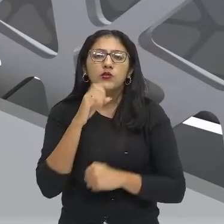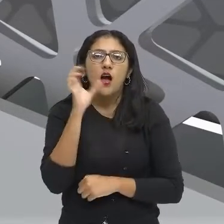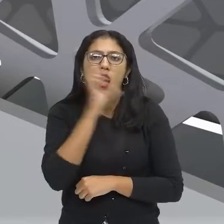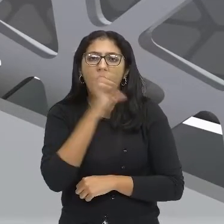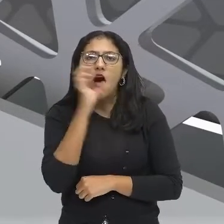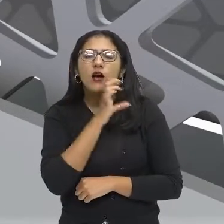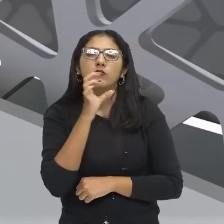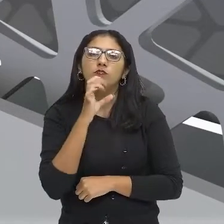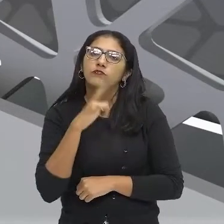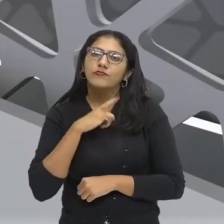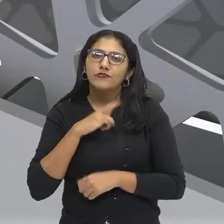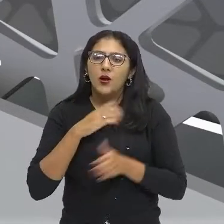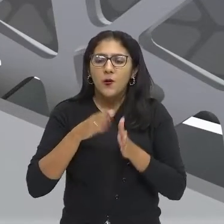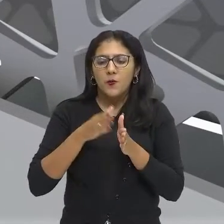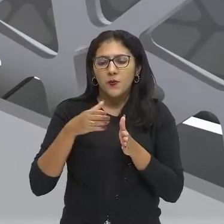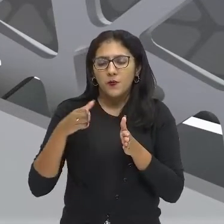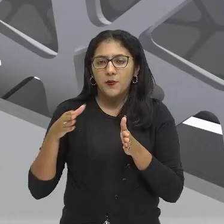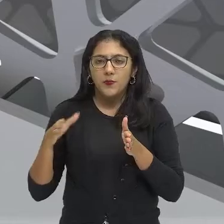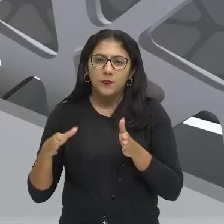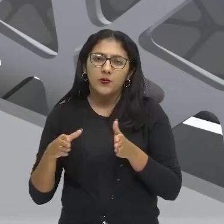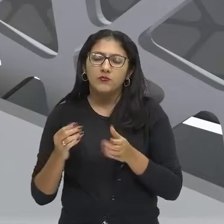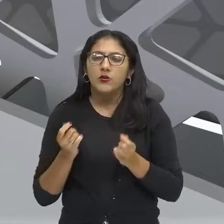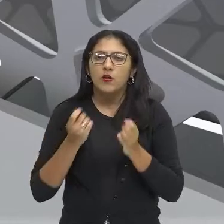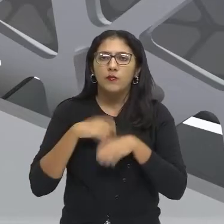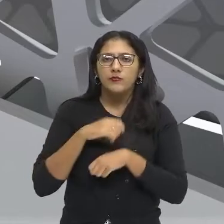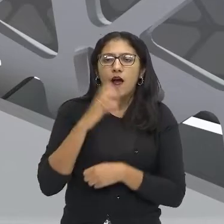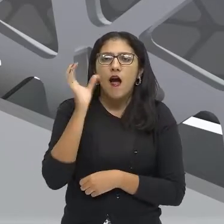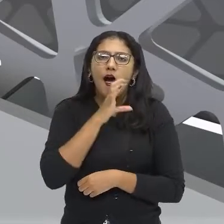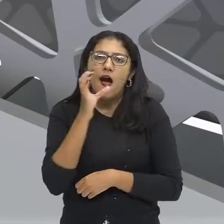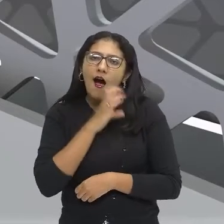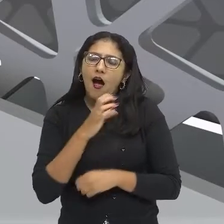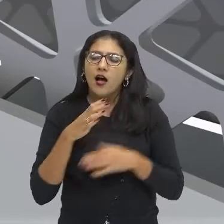uma sequência, né, que pode ser binária,